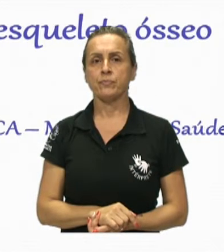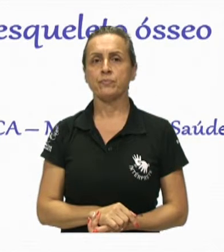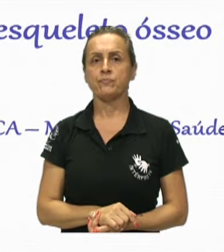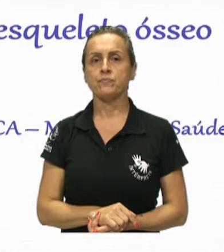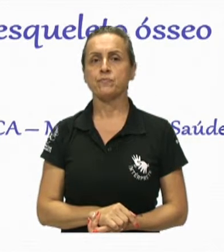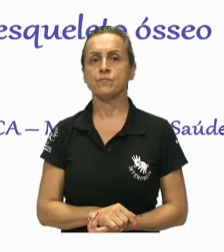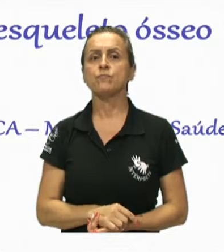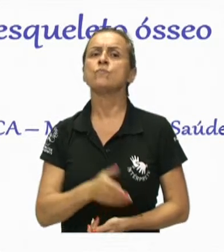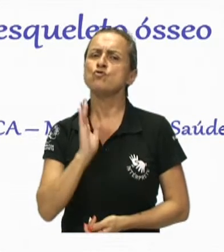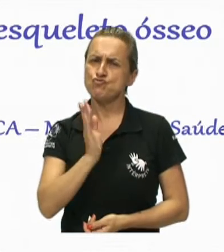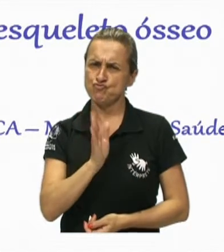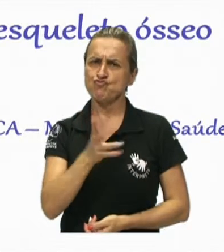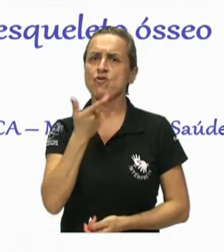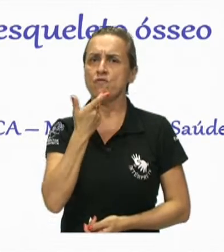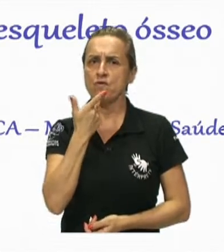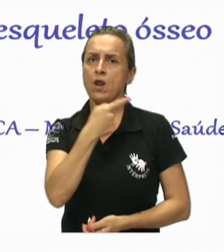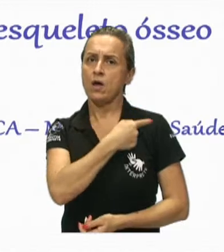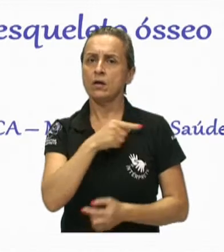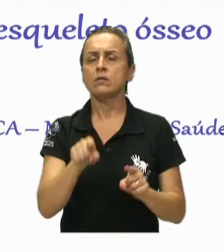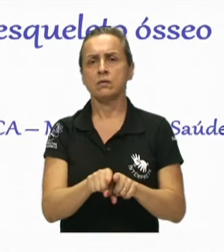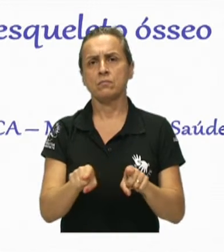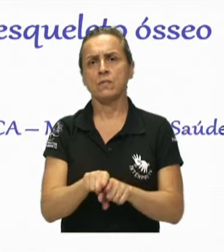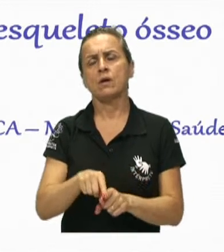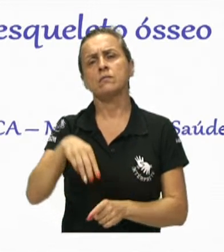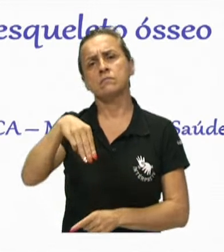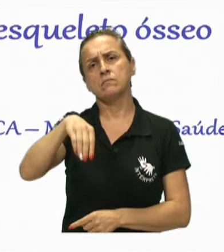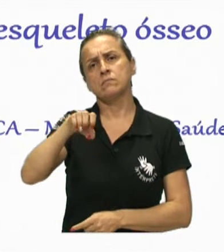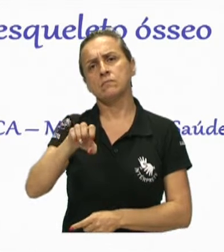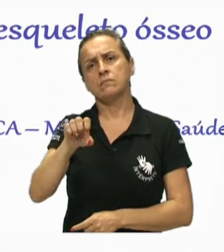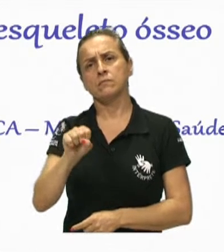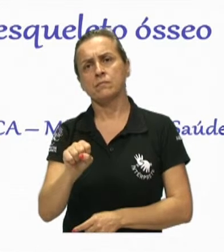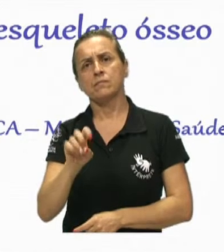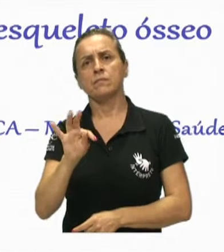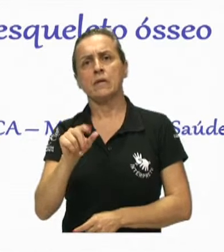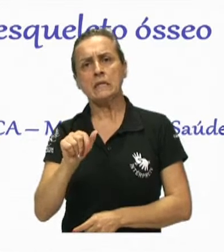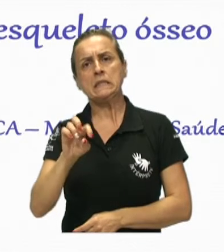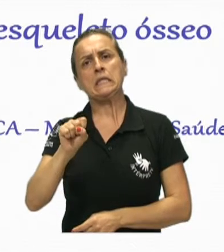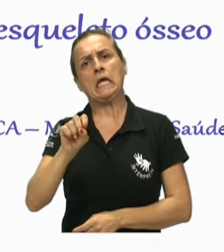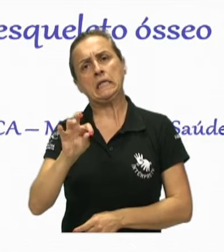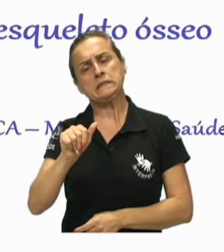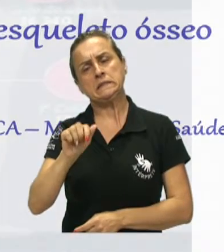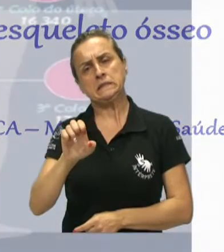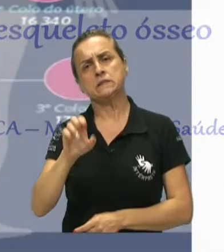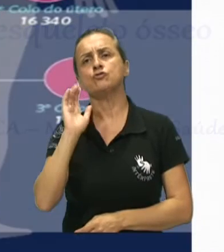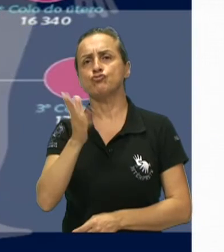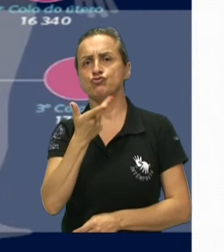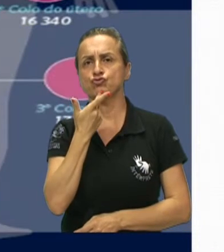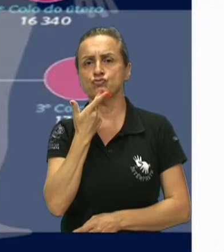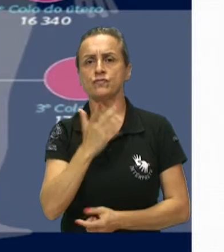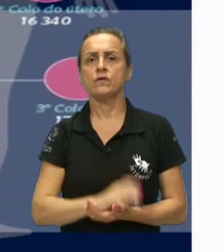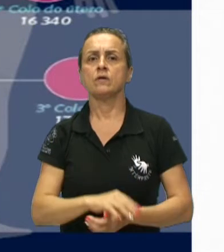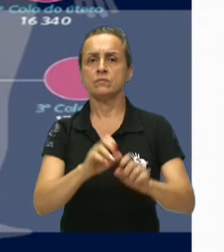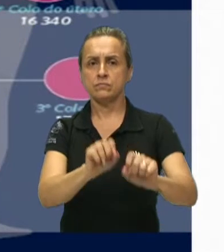Então, aqui eu também já falei, a questão da metástase óssea. Próximo.